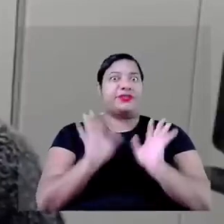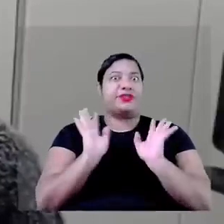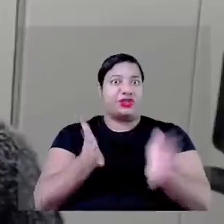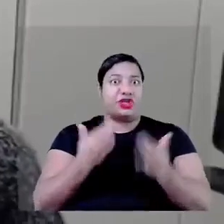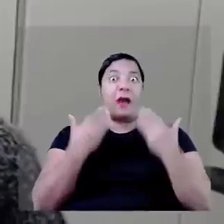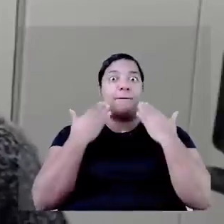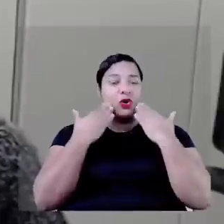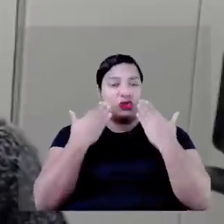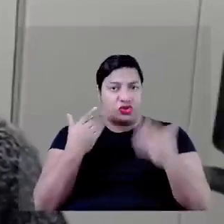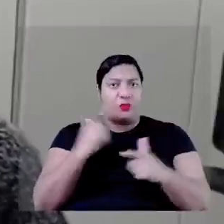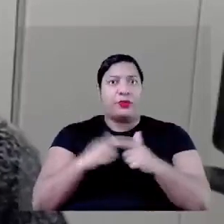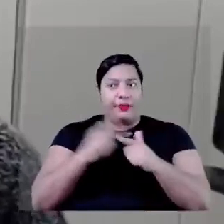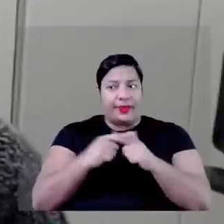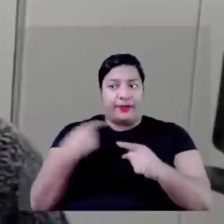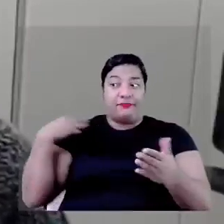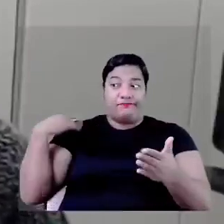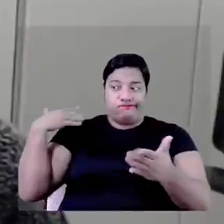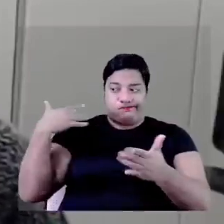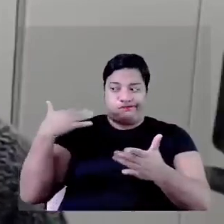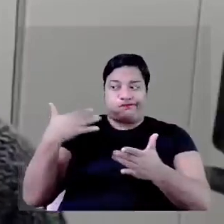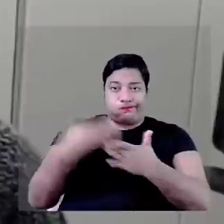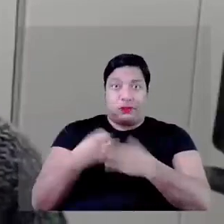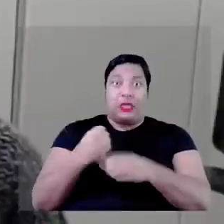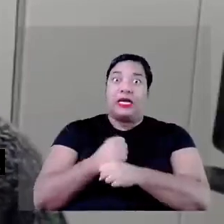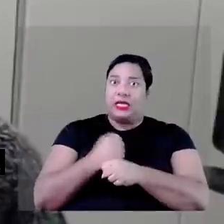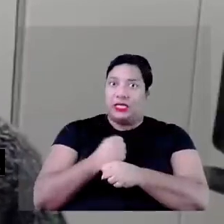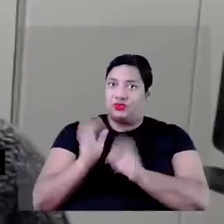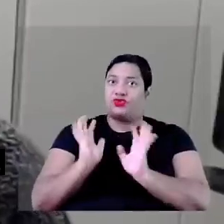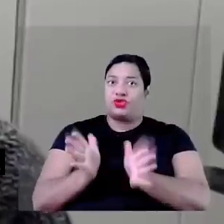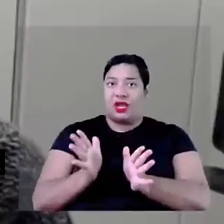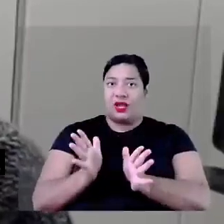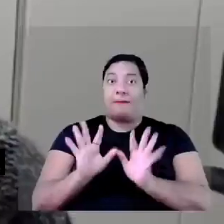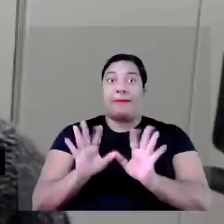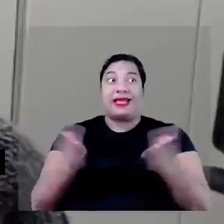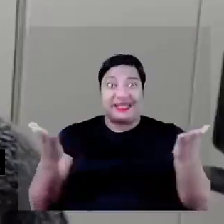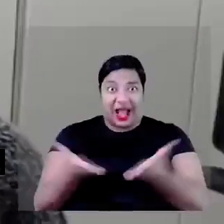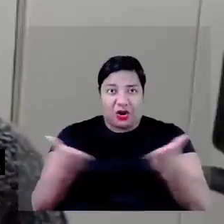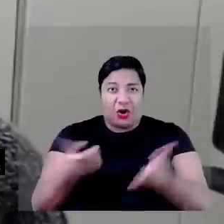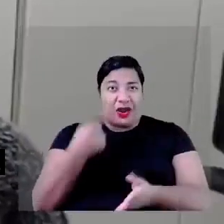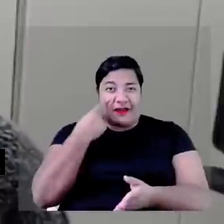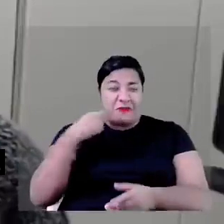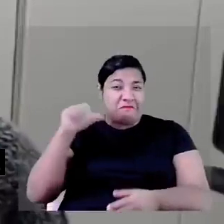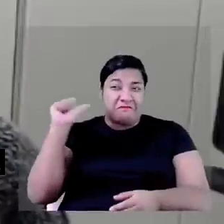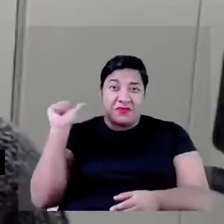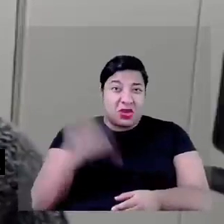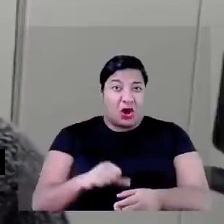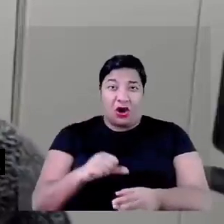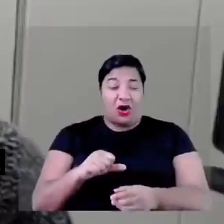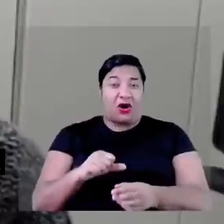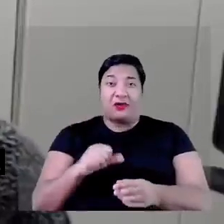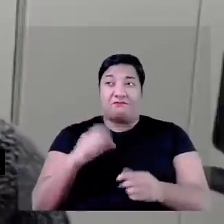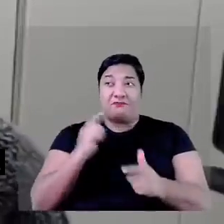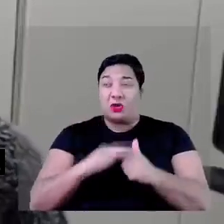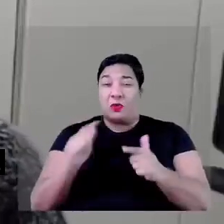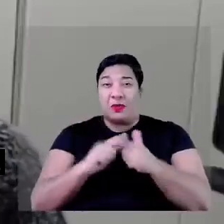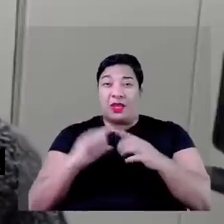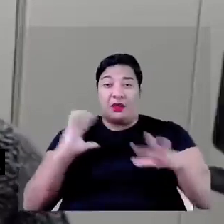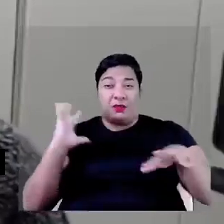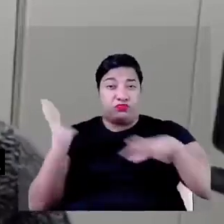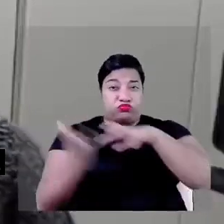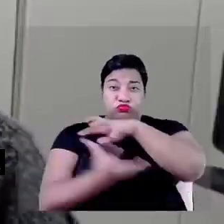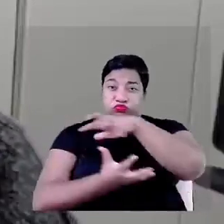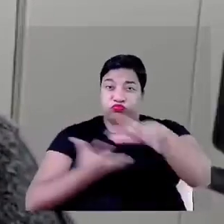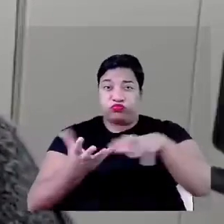há décadas, mas agora que os eventos climáticos extremos estão se tornando cada vez mais frequentes, a atenção sobre esse assunto